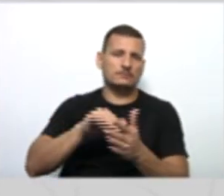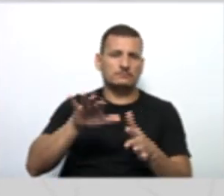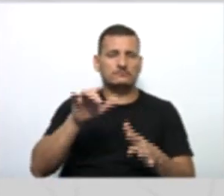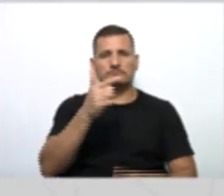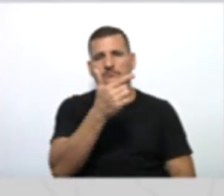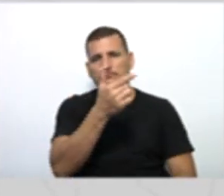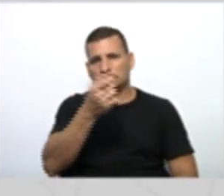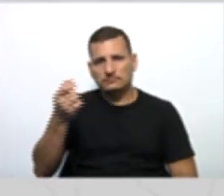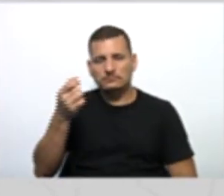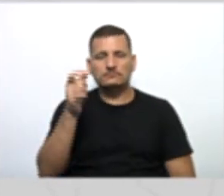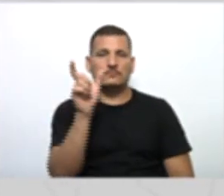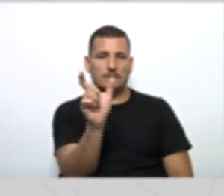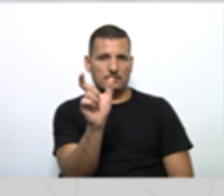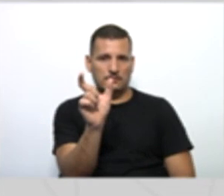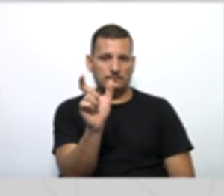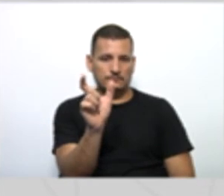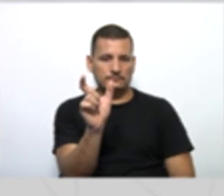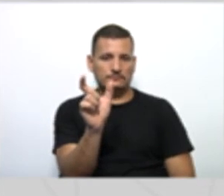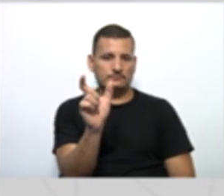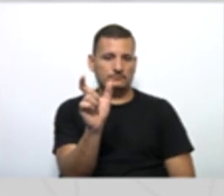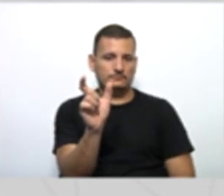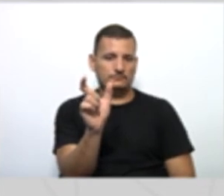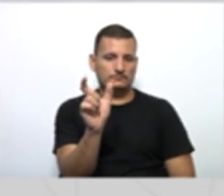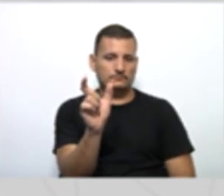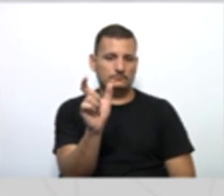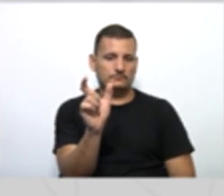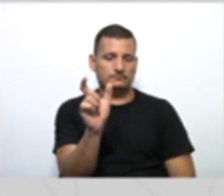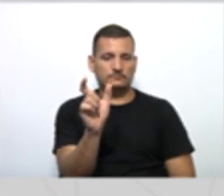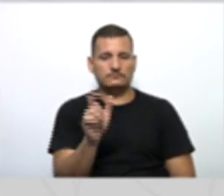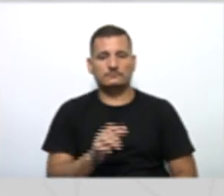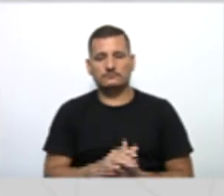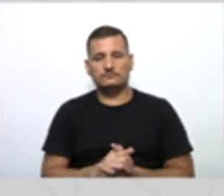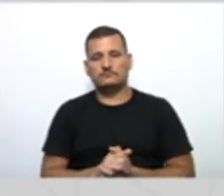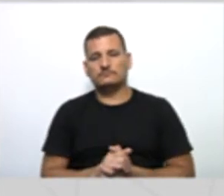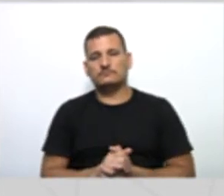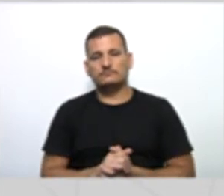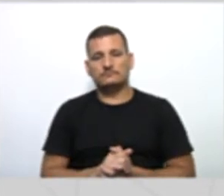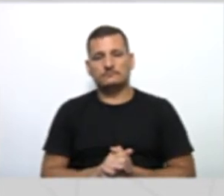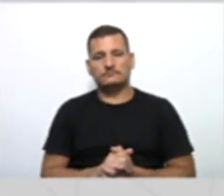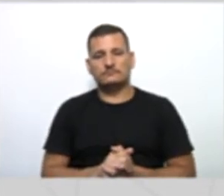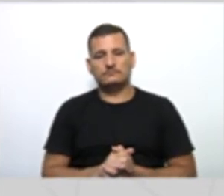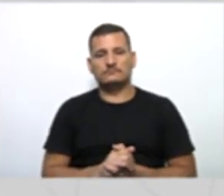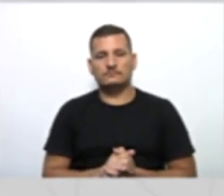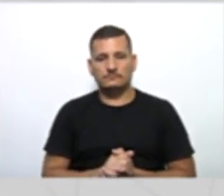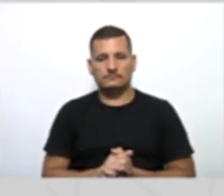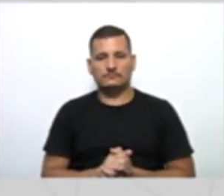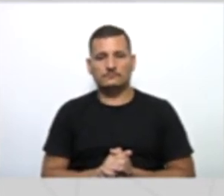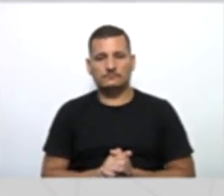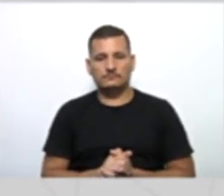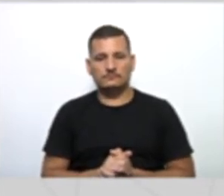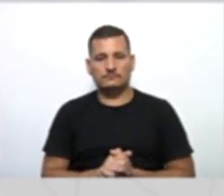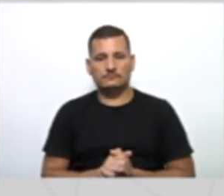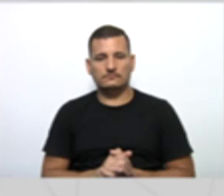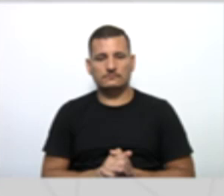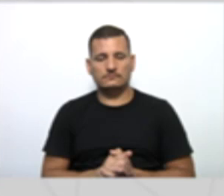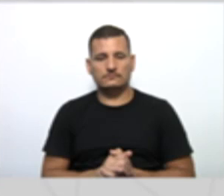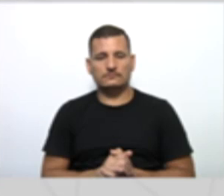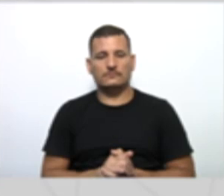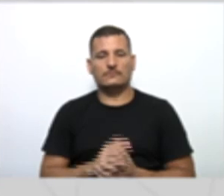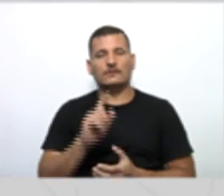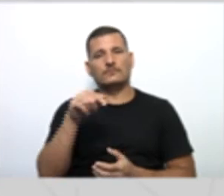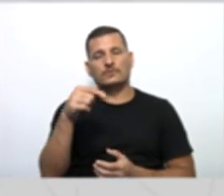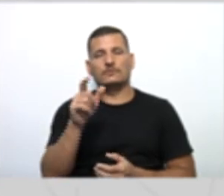palavras, é um histórico simples de tudo que foi desenvolvido na pesquisa. Em seguida, nós temos